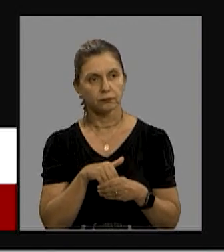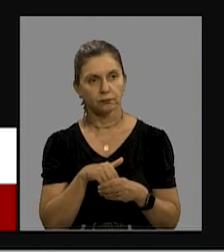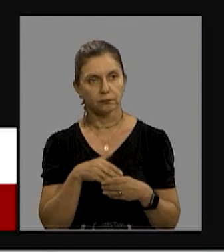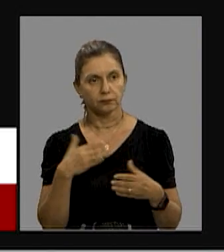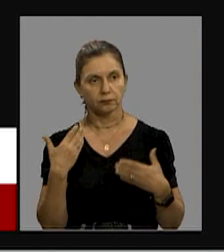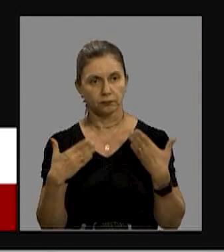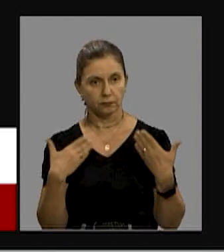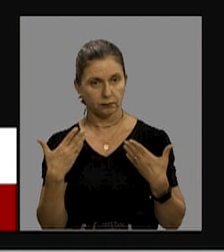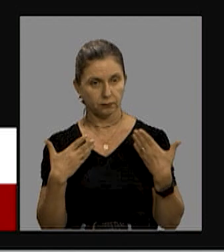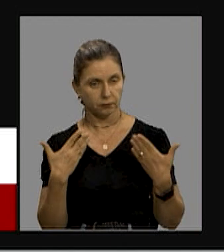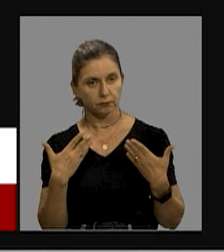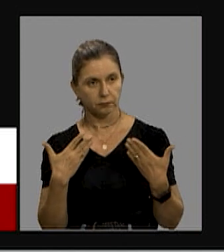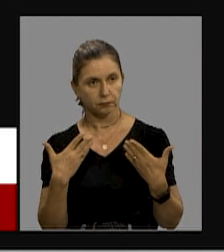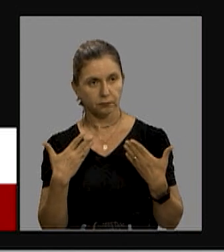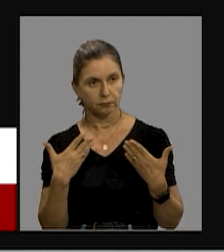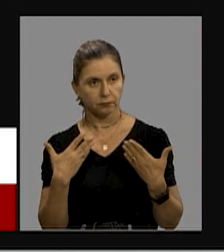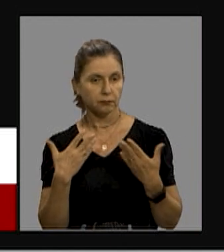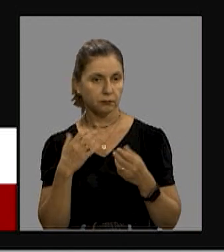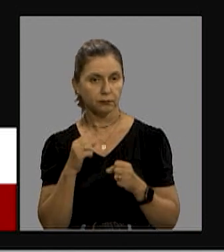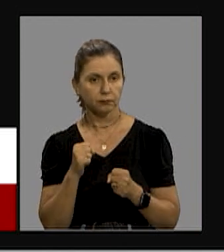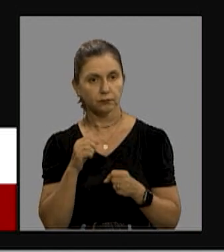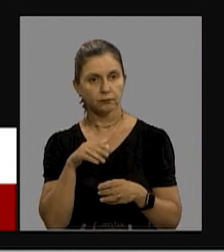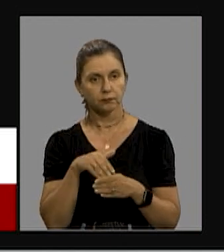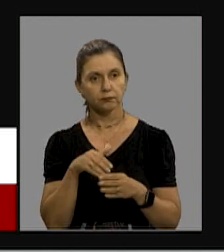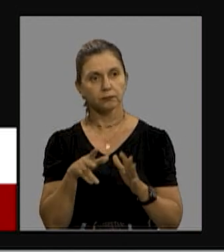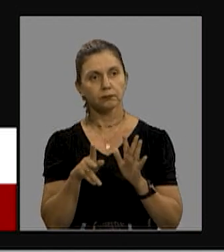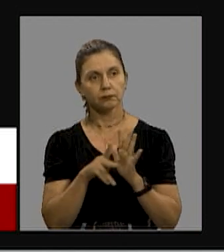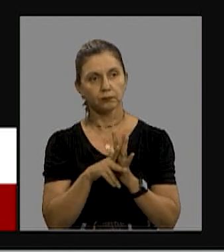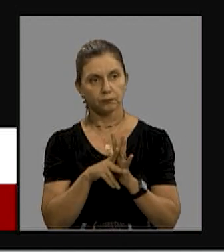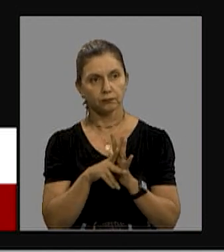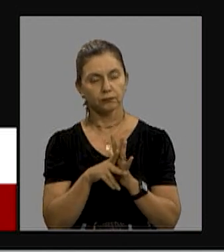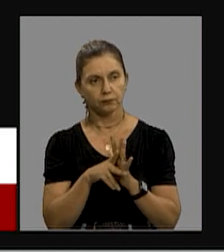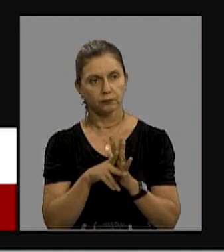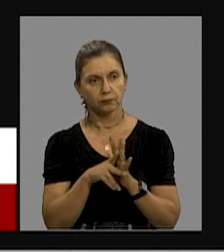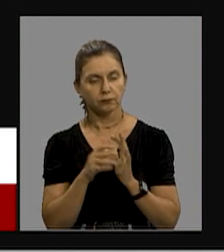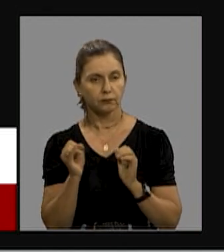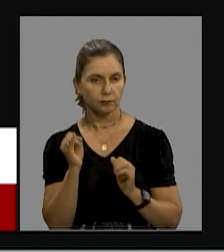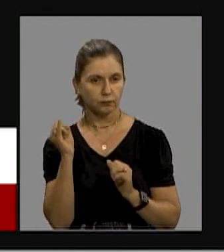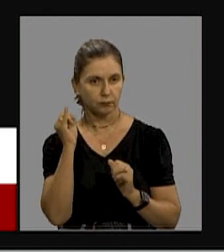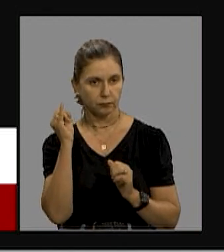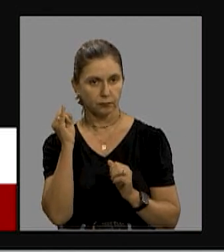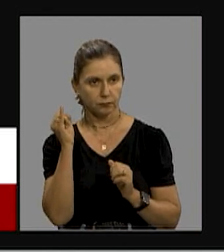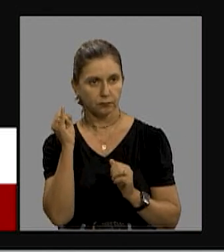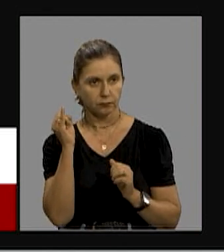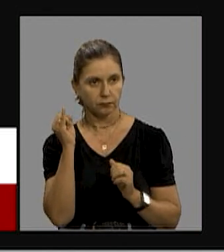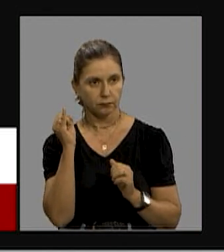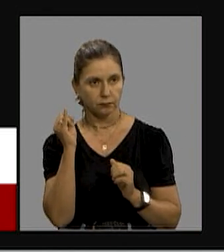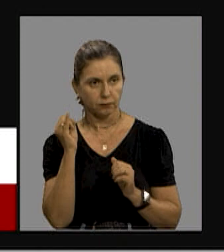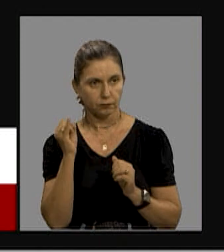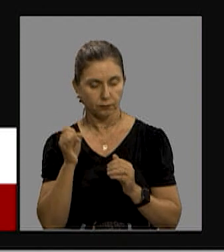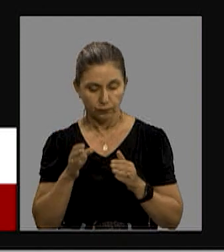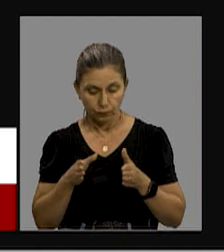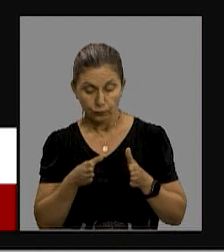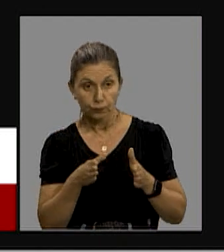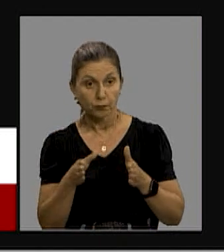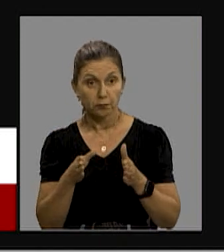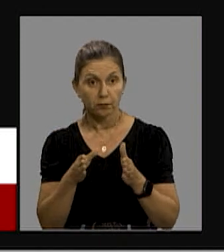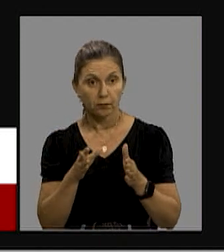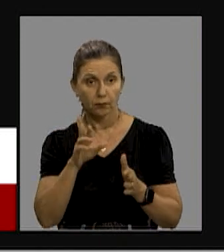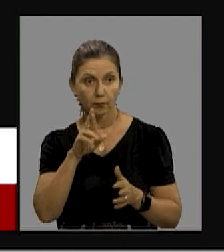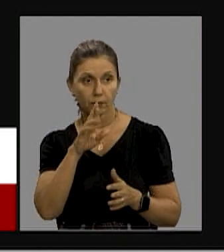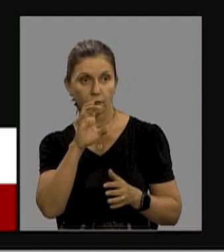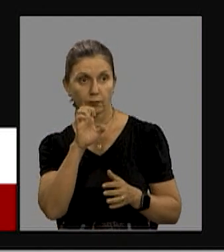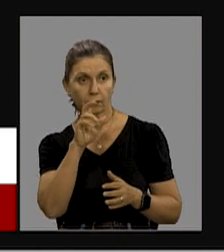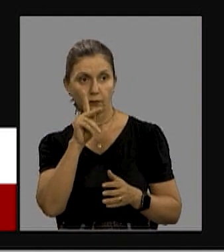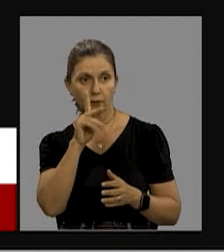alegria nessa casa podermos votar um projeto dessa magnitude, porque o Beco do Repolho hoje, ele é